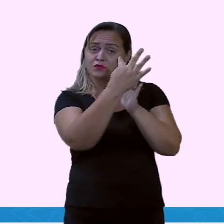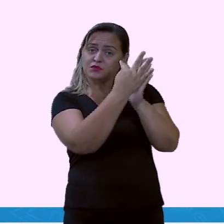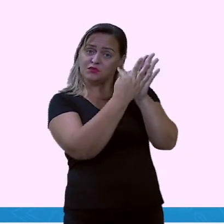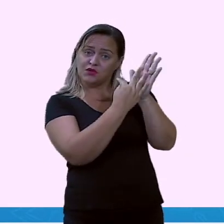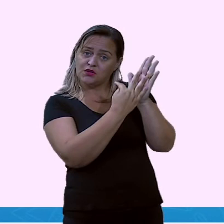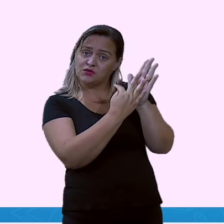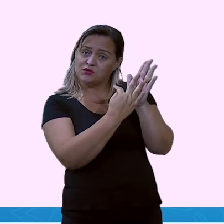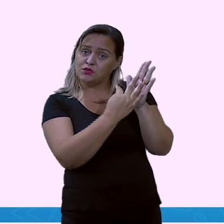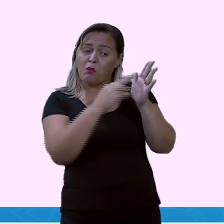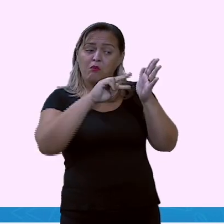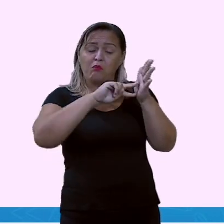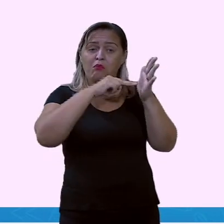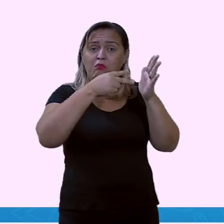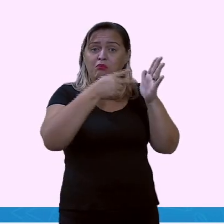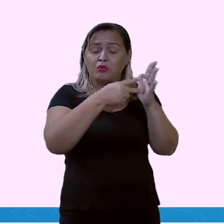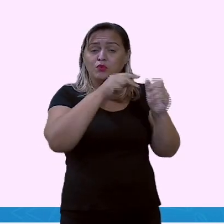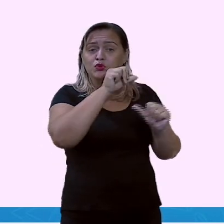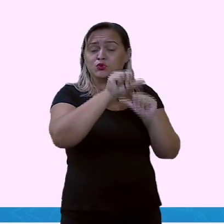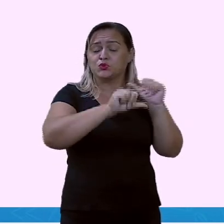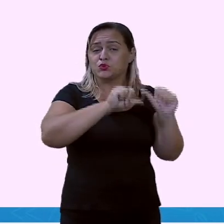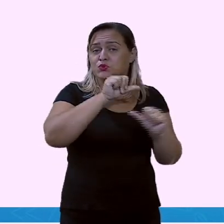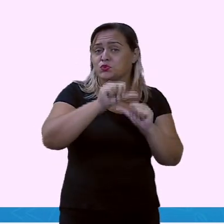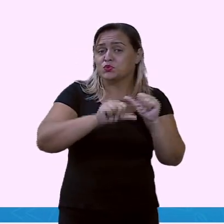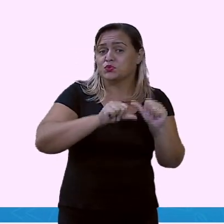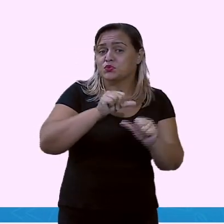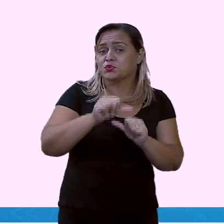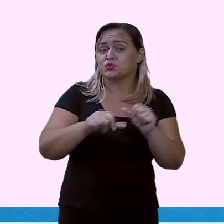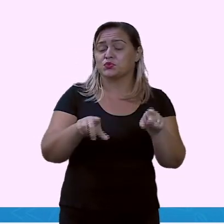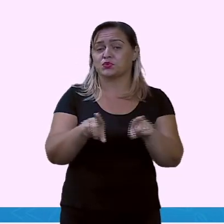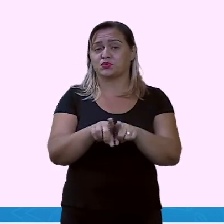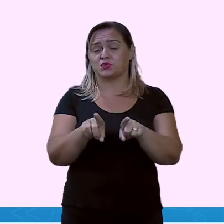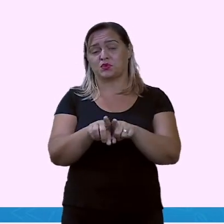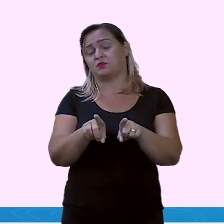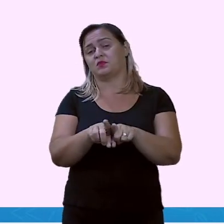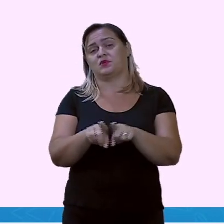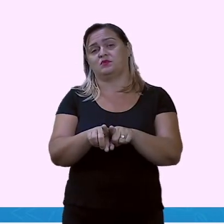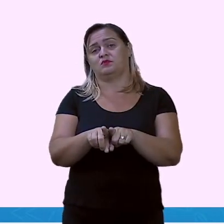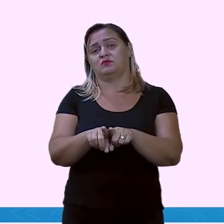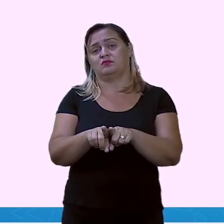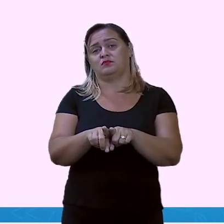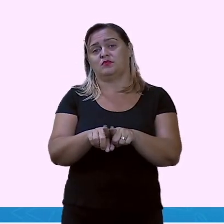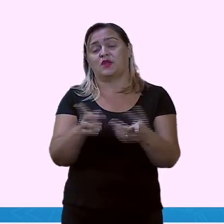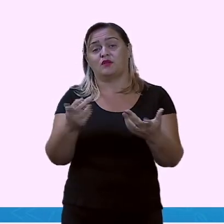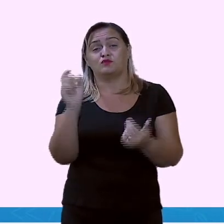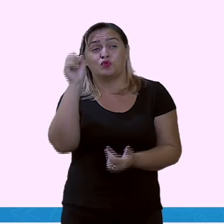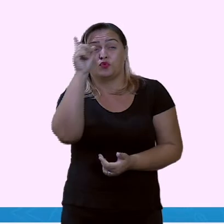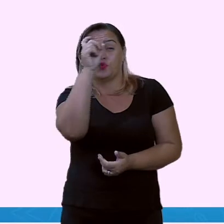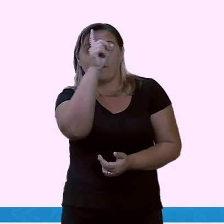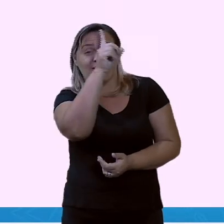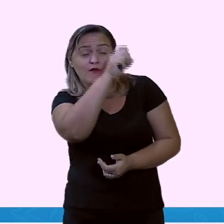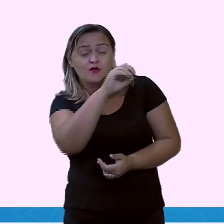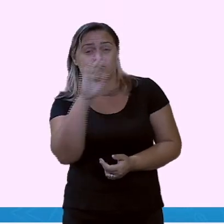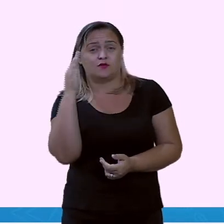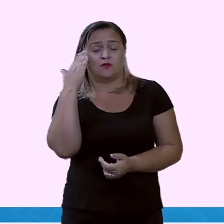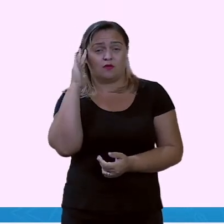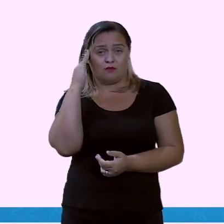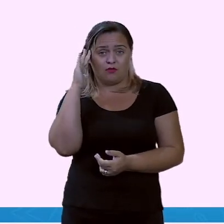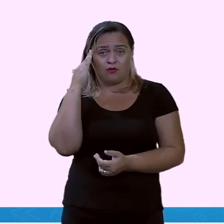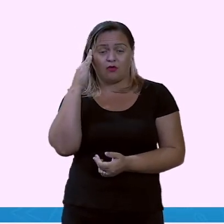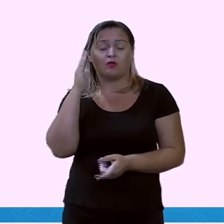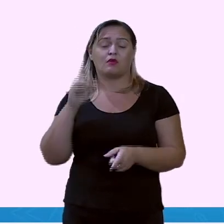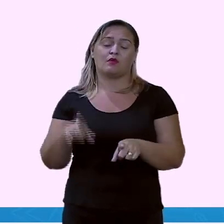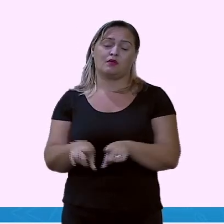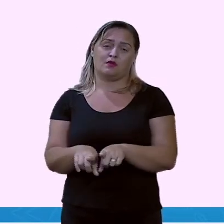mesmo sentido e não fica de fácil entendimento, de fácil compreensão.